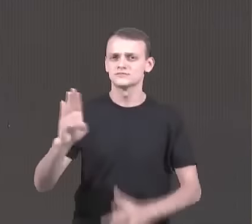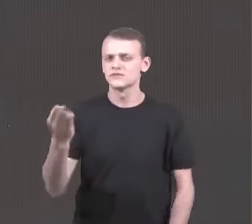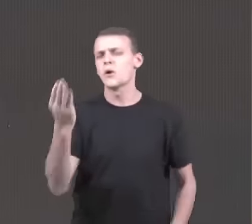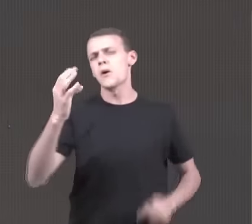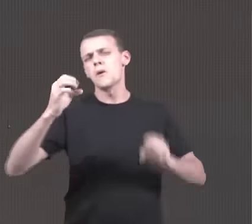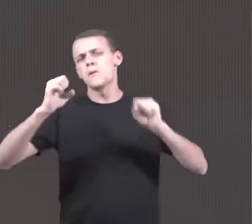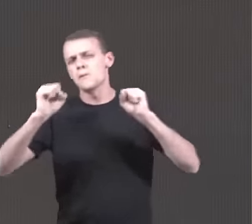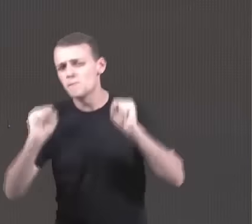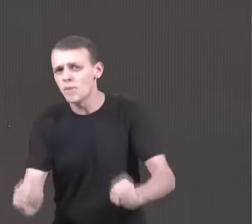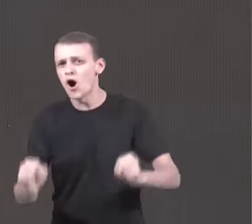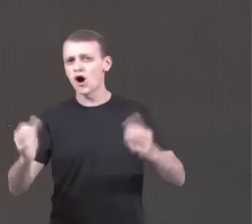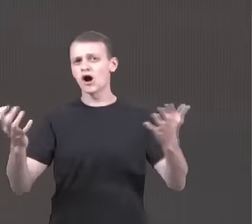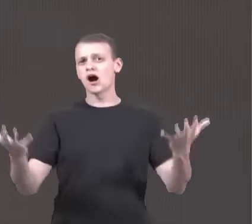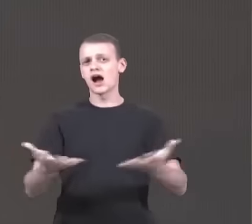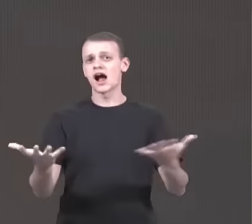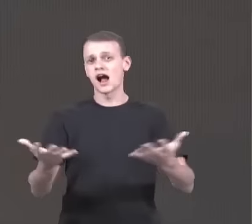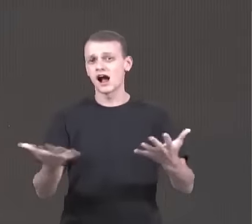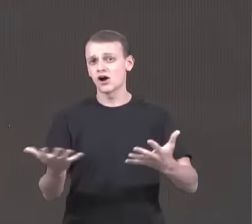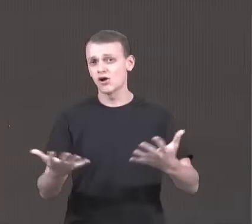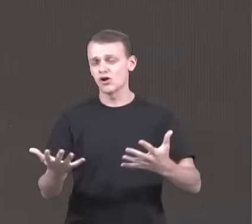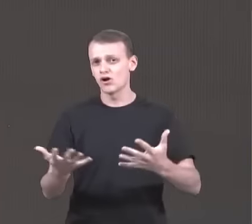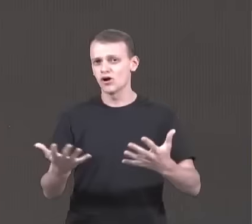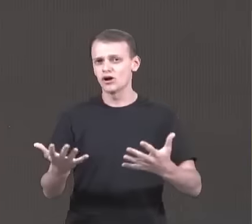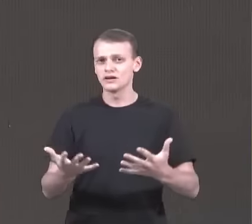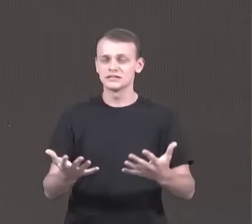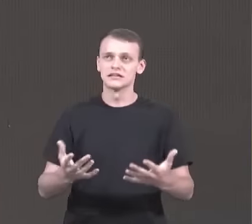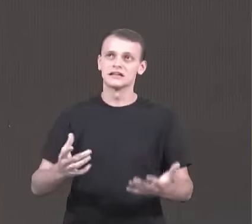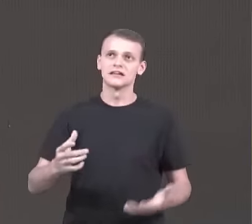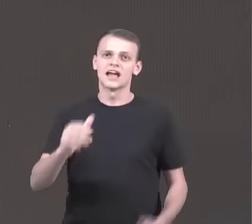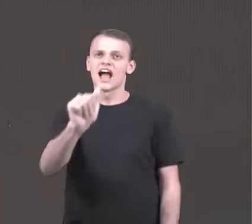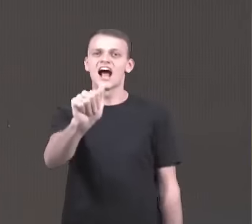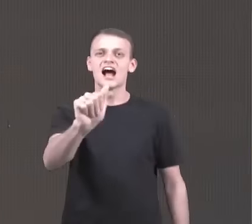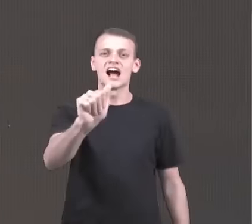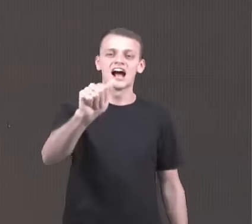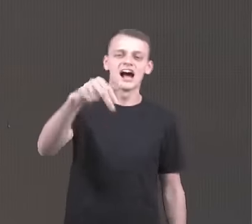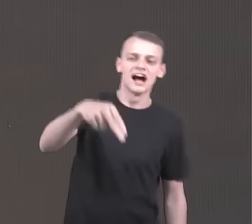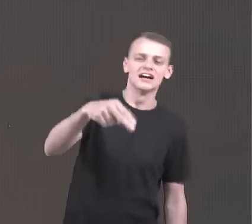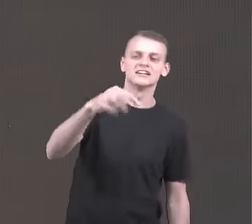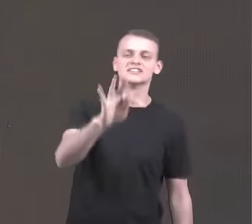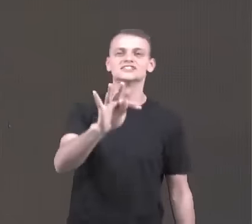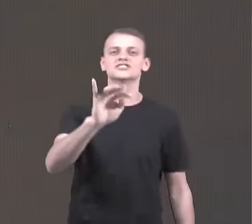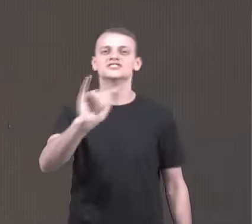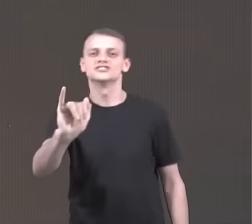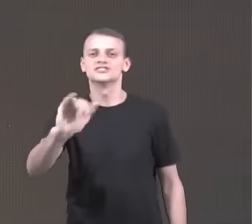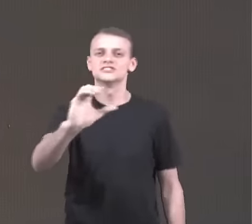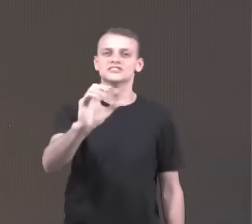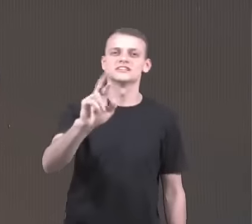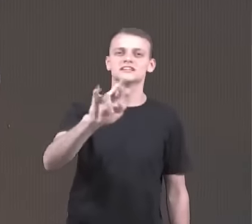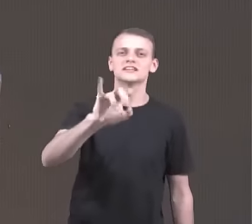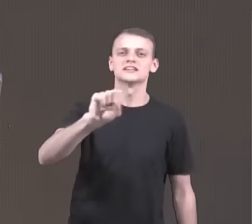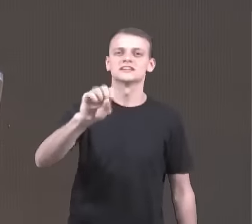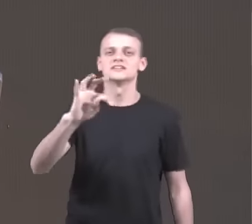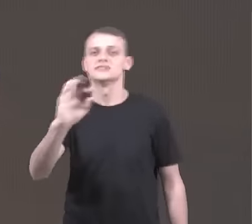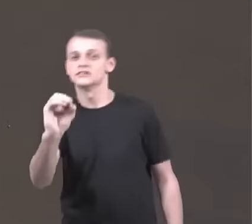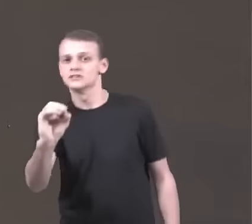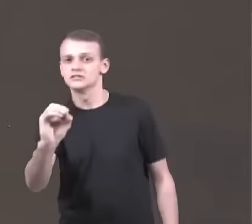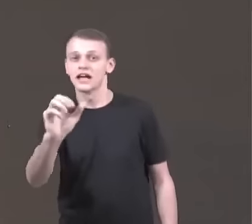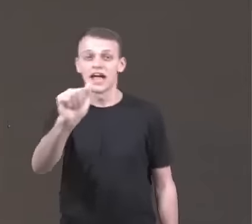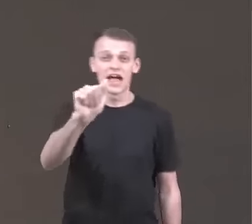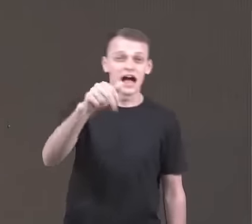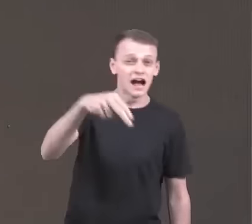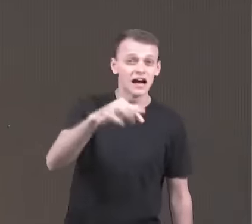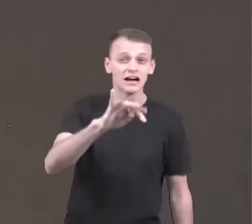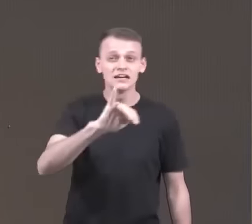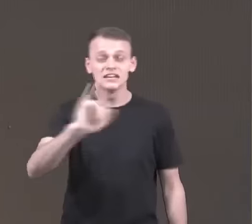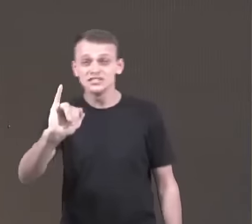Pode vir um agora aí tentando ser anti-Deus, anti-igreja. Tudo que é anti a palavra, anti